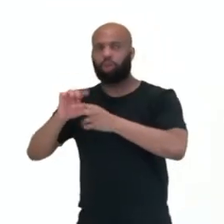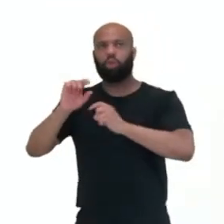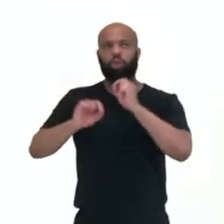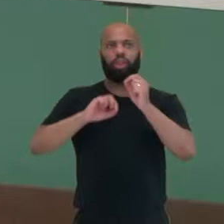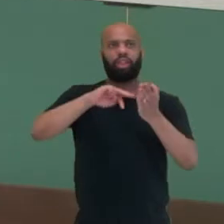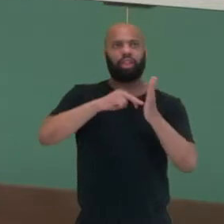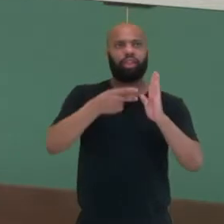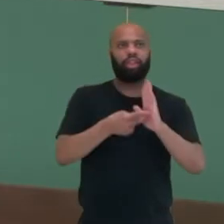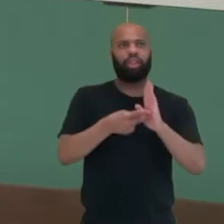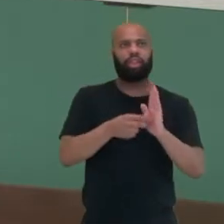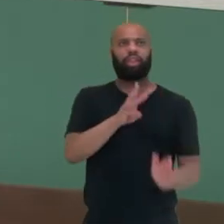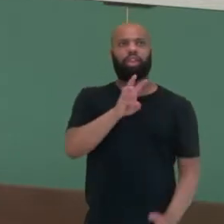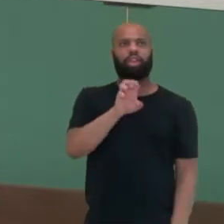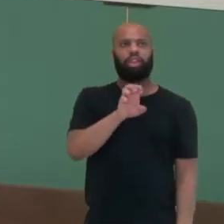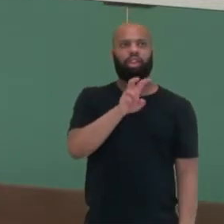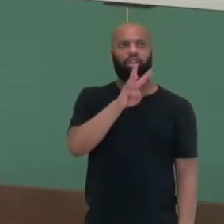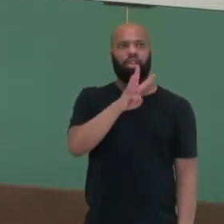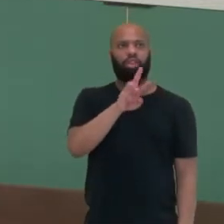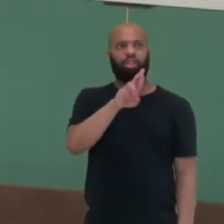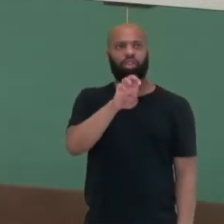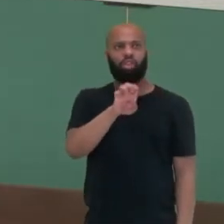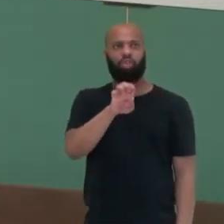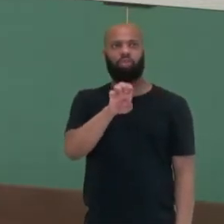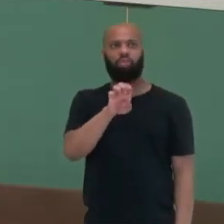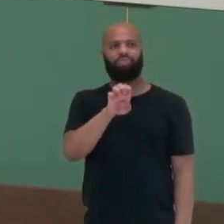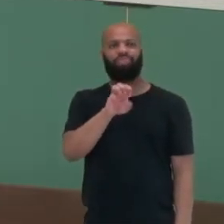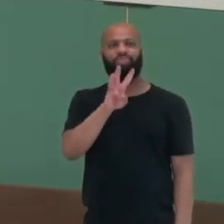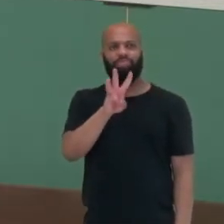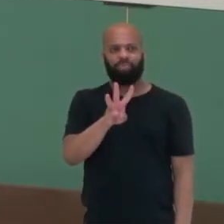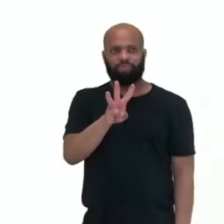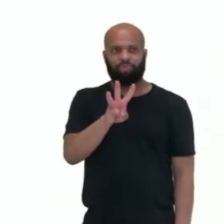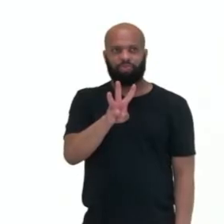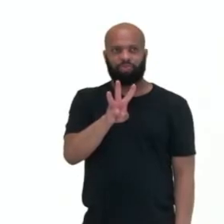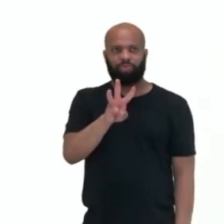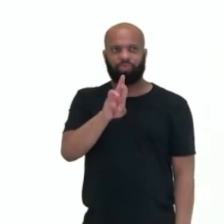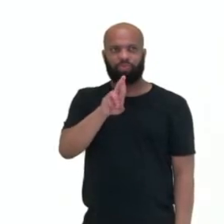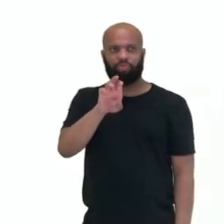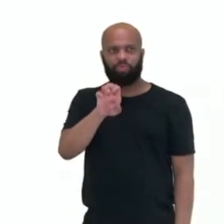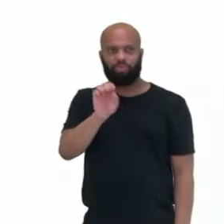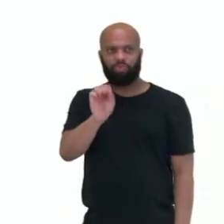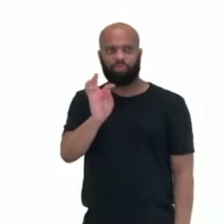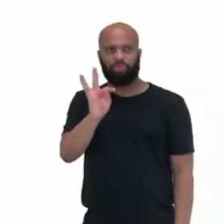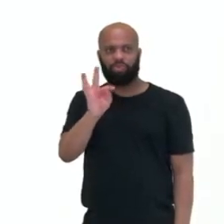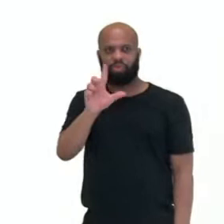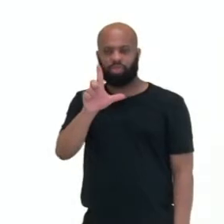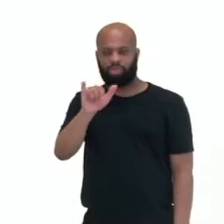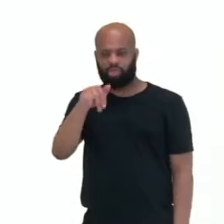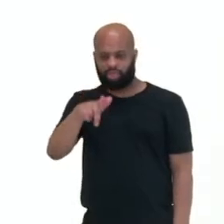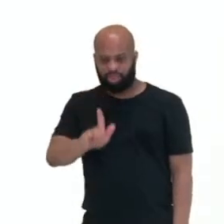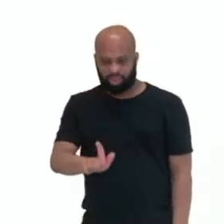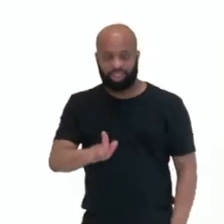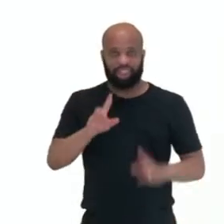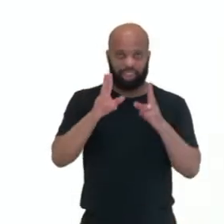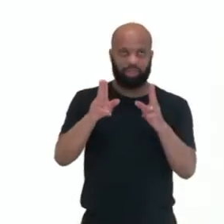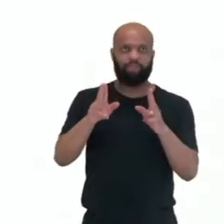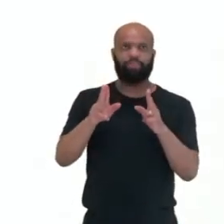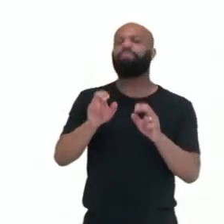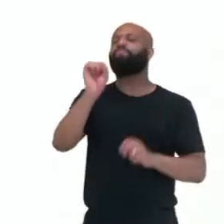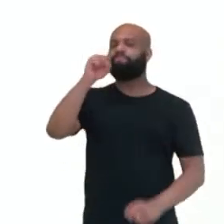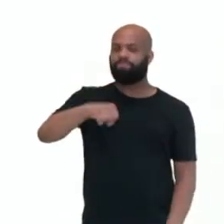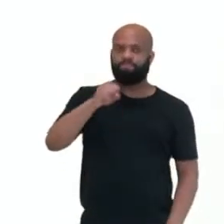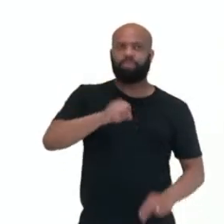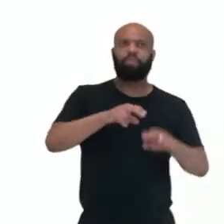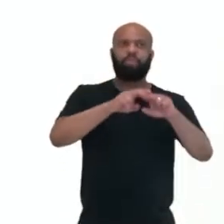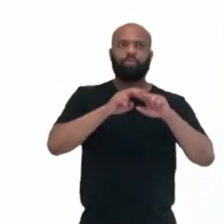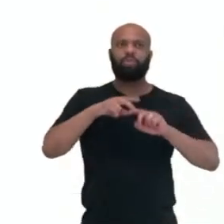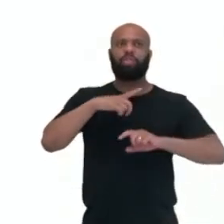wrestling? Vocês acham que luta olímpica e wrestling é a mesma coisa? Então vamos lá. Sim. Então é a mesma coisa.